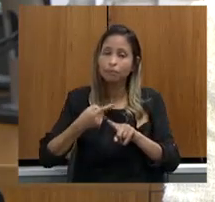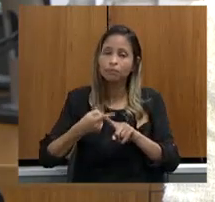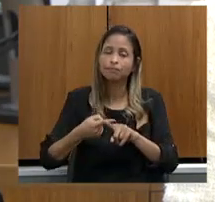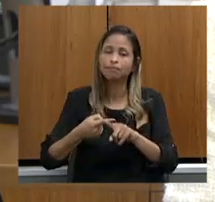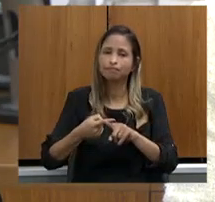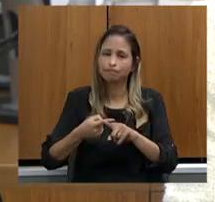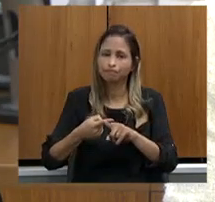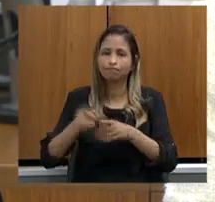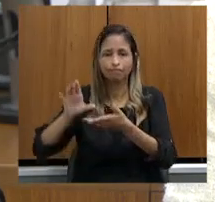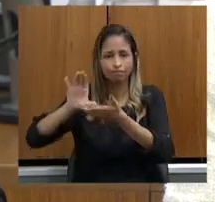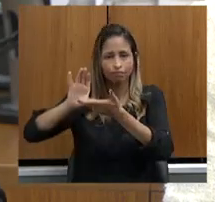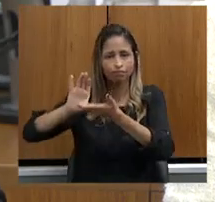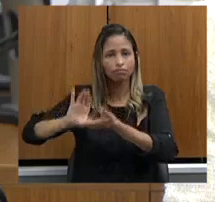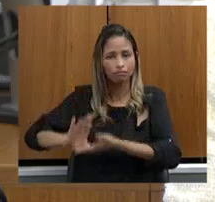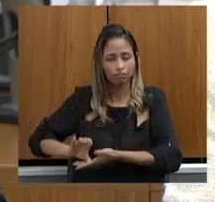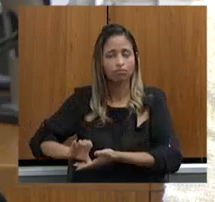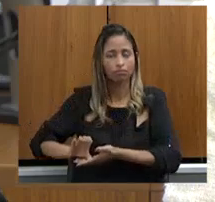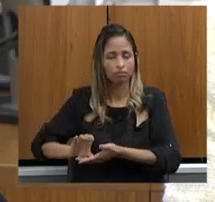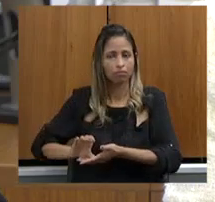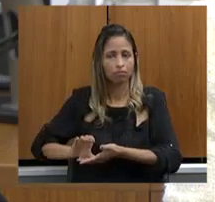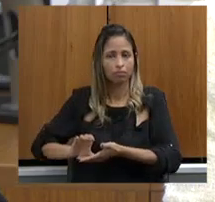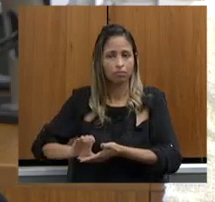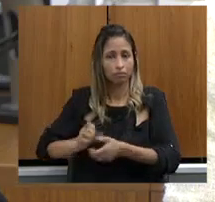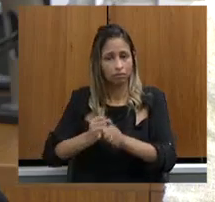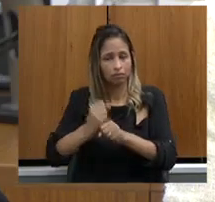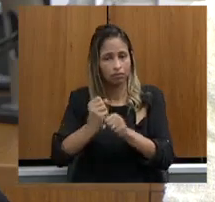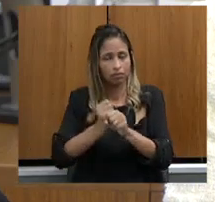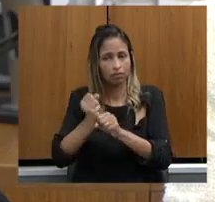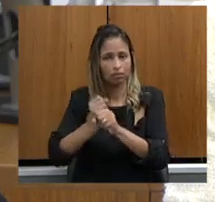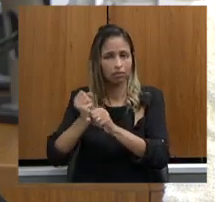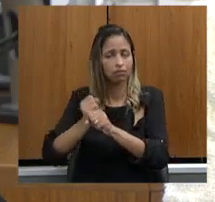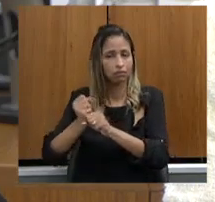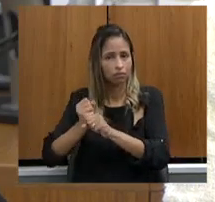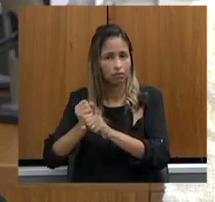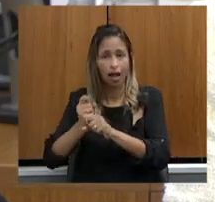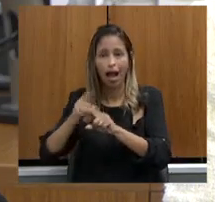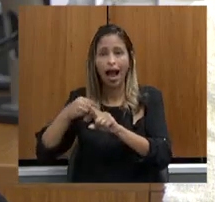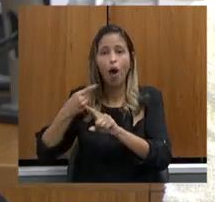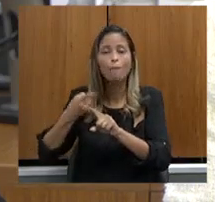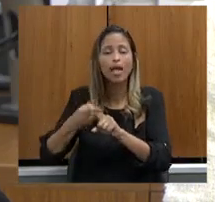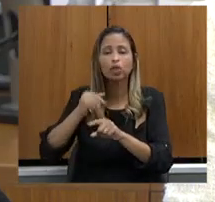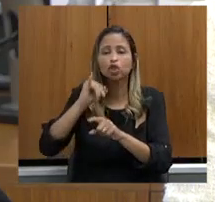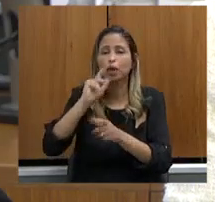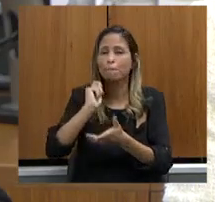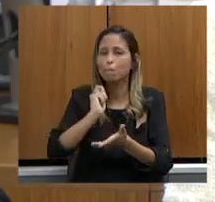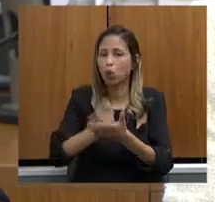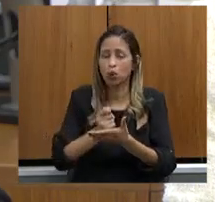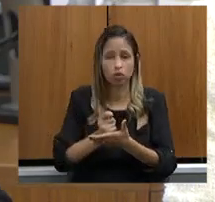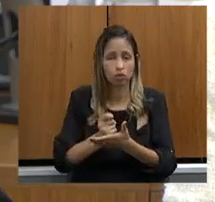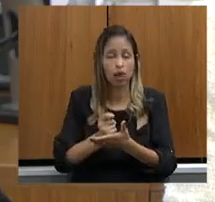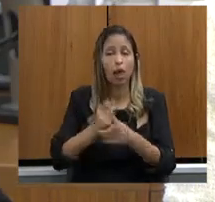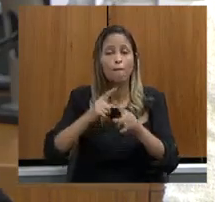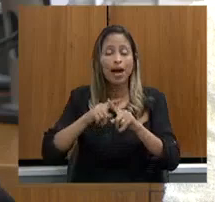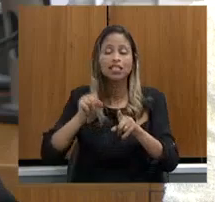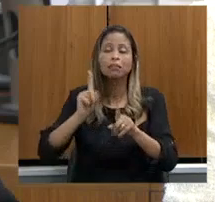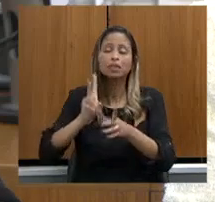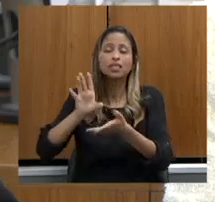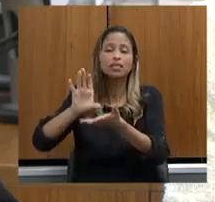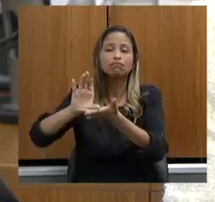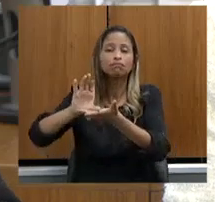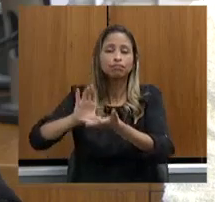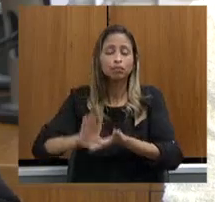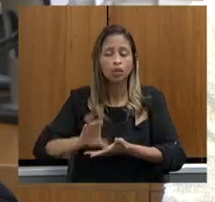no processo de arrecadação nesse nesses anos né não houve aumento de posse e mesmo assim arrecadação tributária